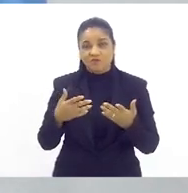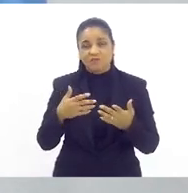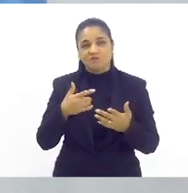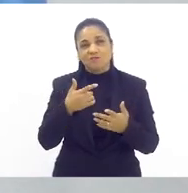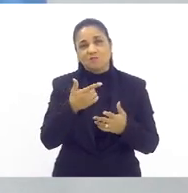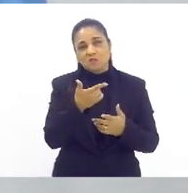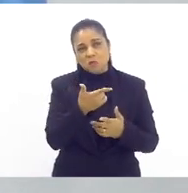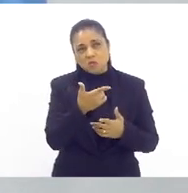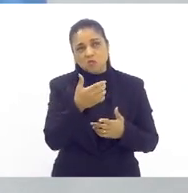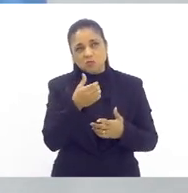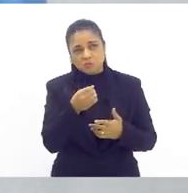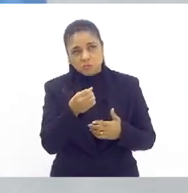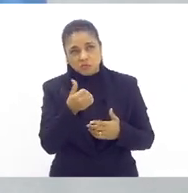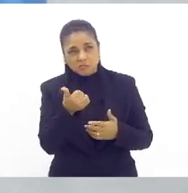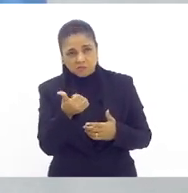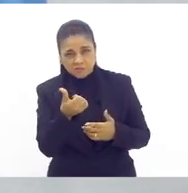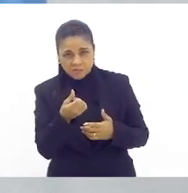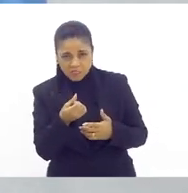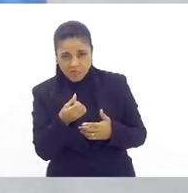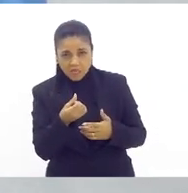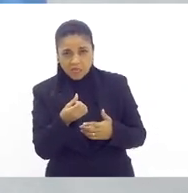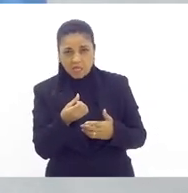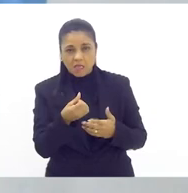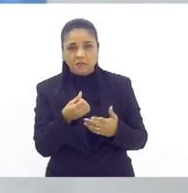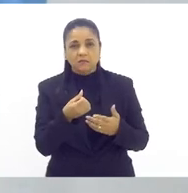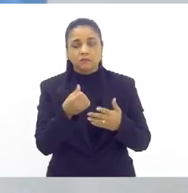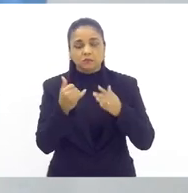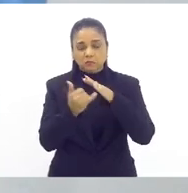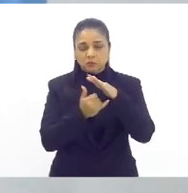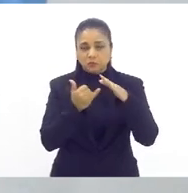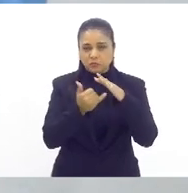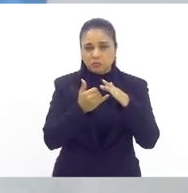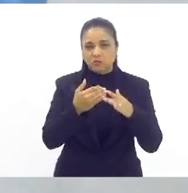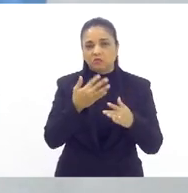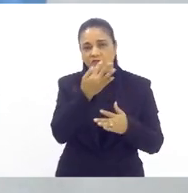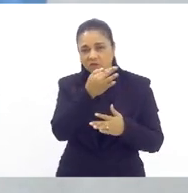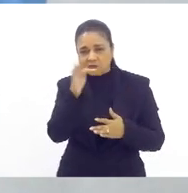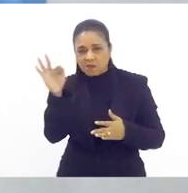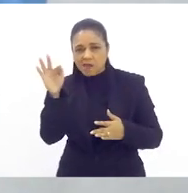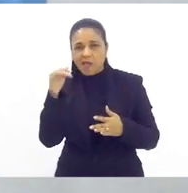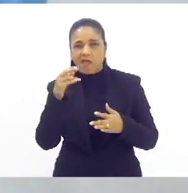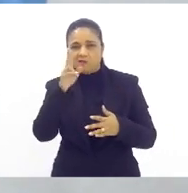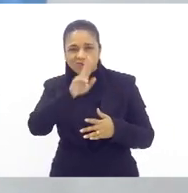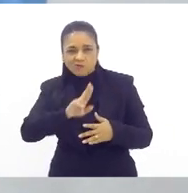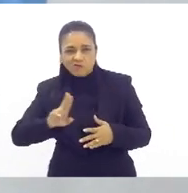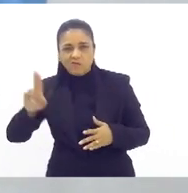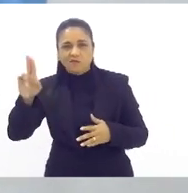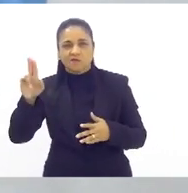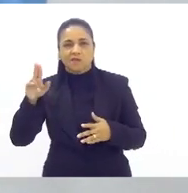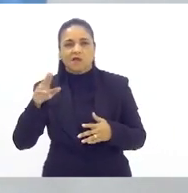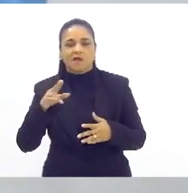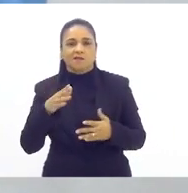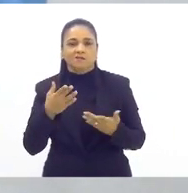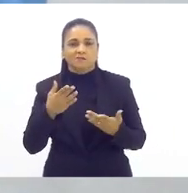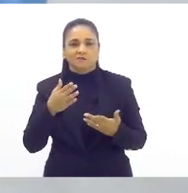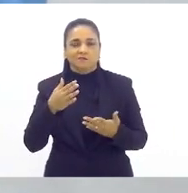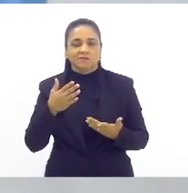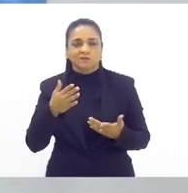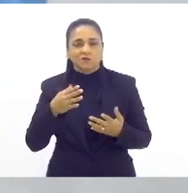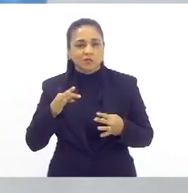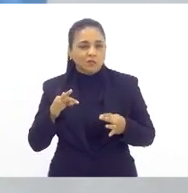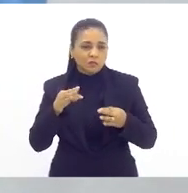2016 O que aconteceu com os institutos federais com cefetti com universidade e também o que já vinha acontecendo